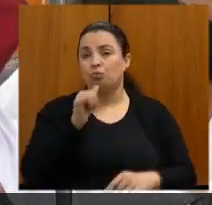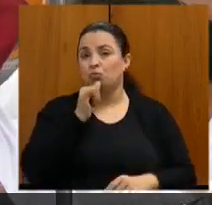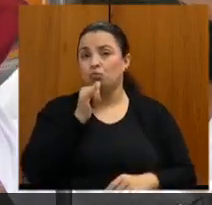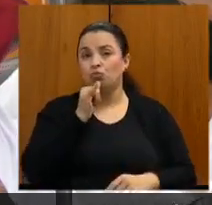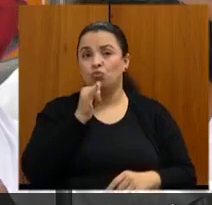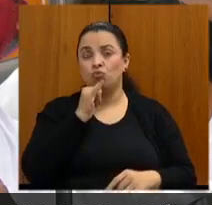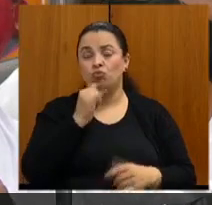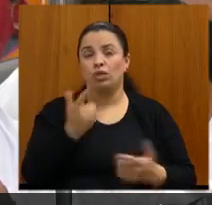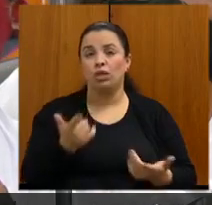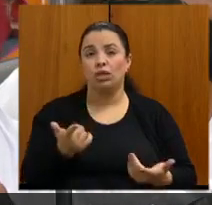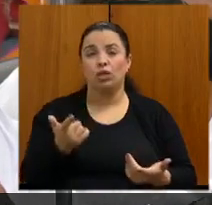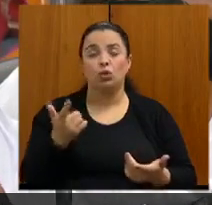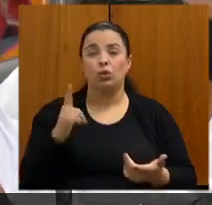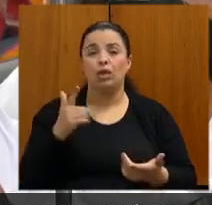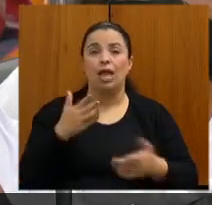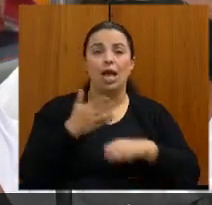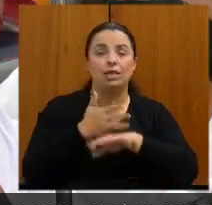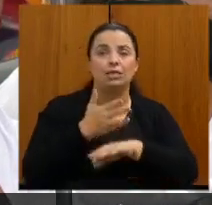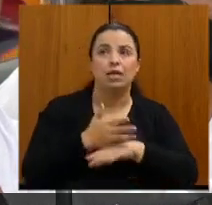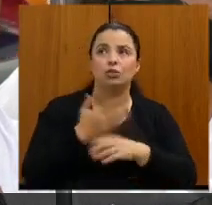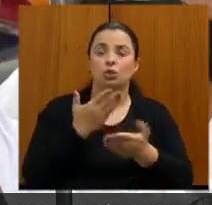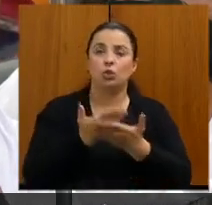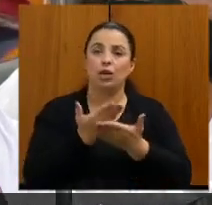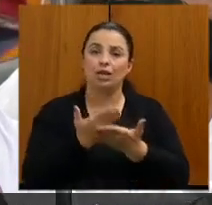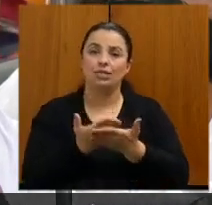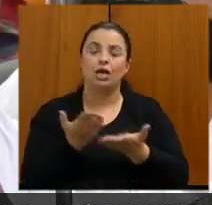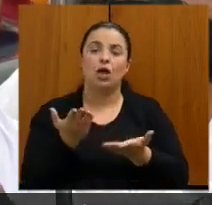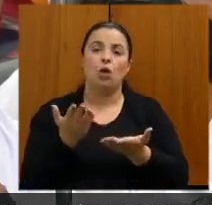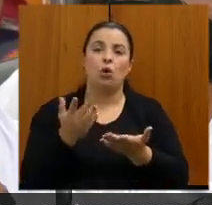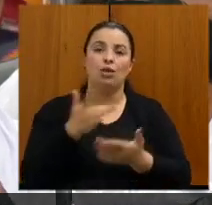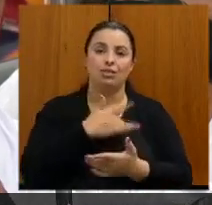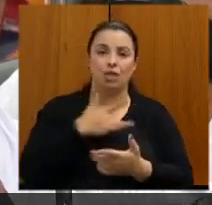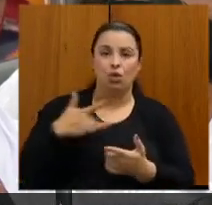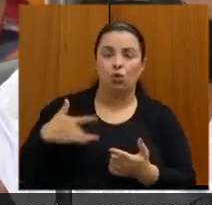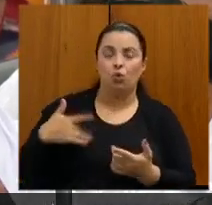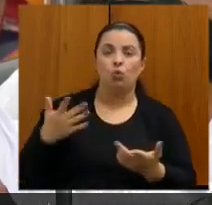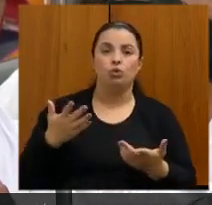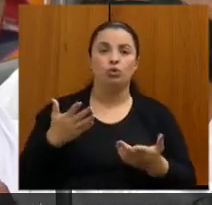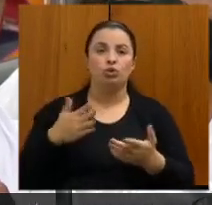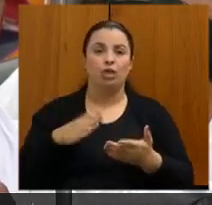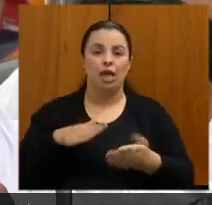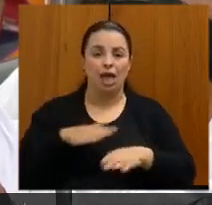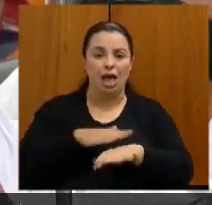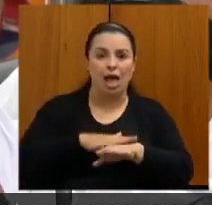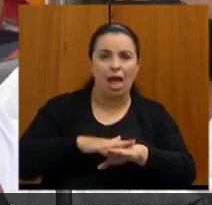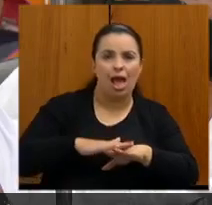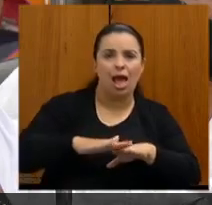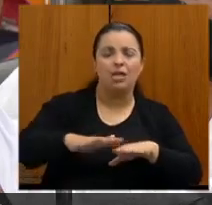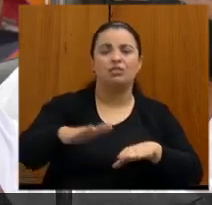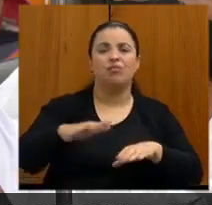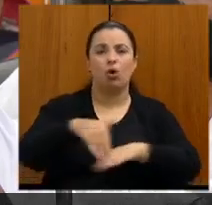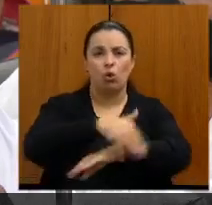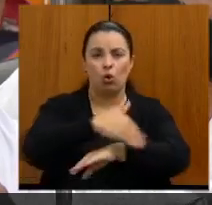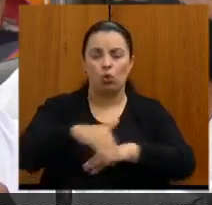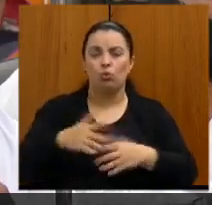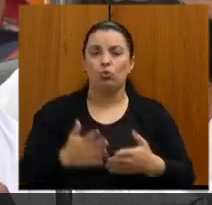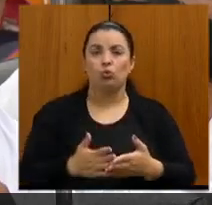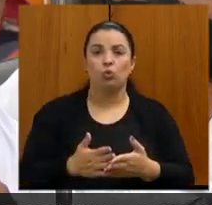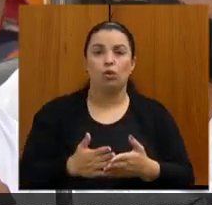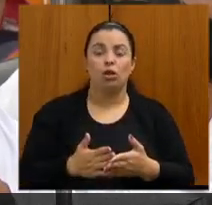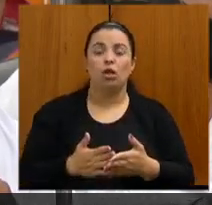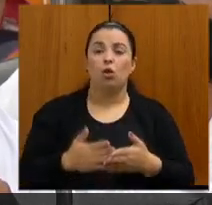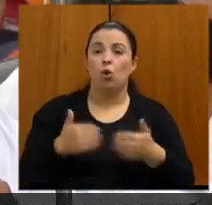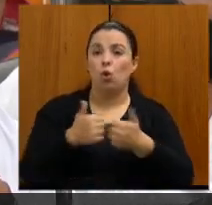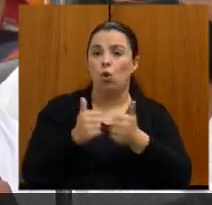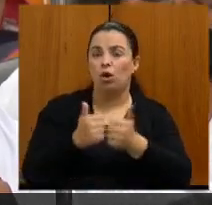nem do município acesso à educação a posto de saúde asfalto a linha de transporte de ônibus Então